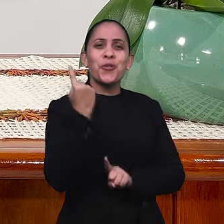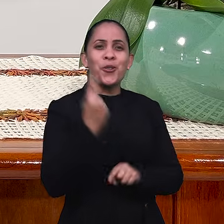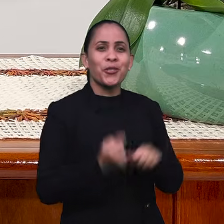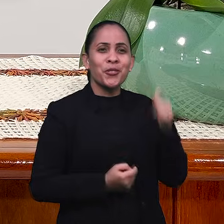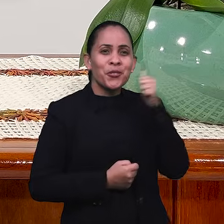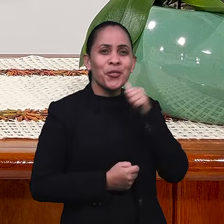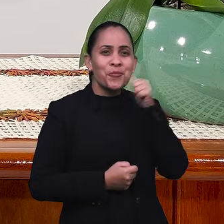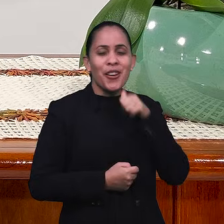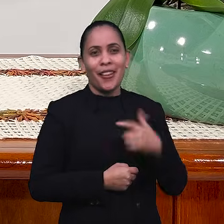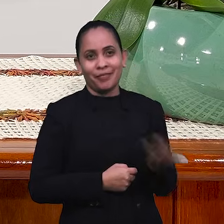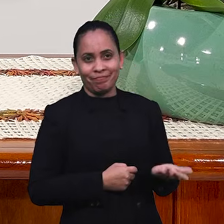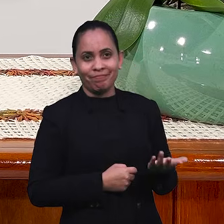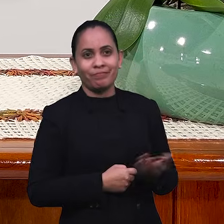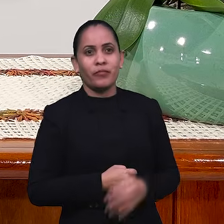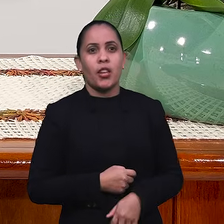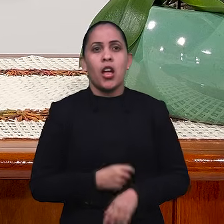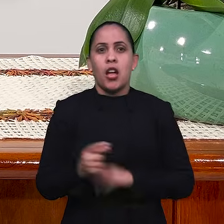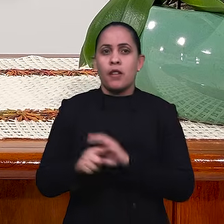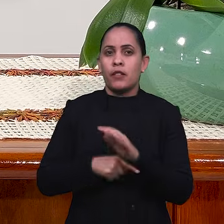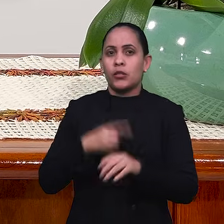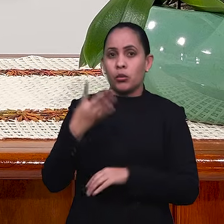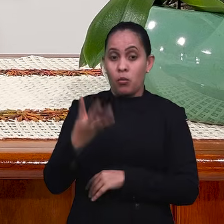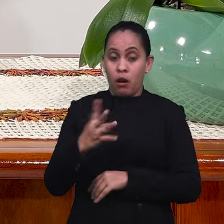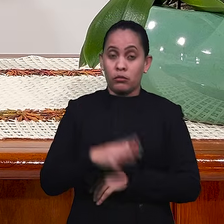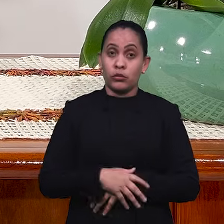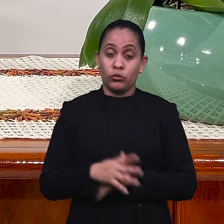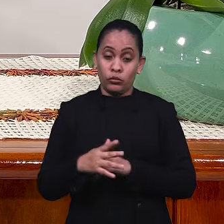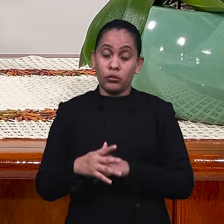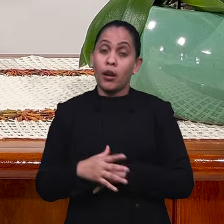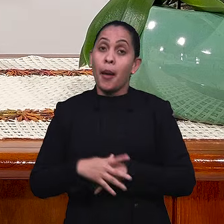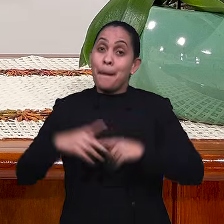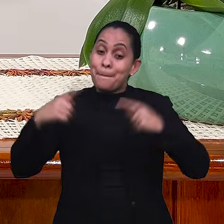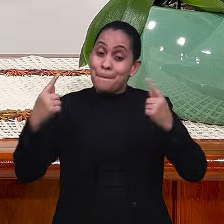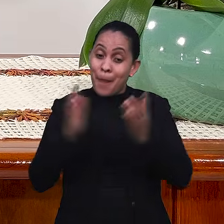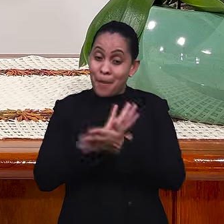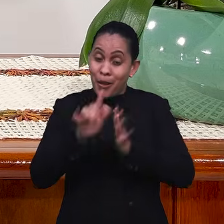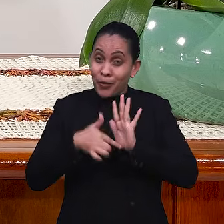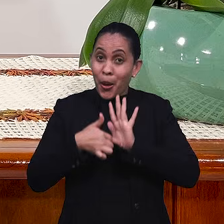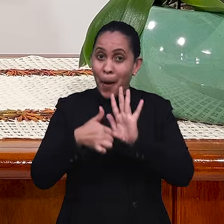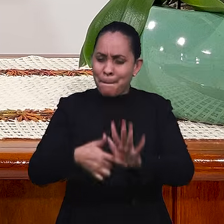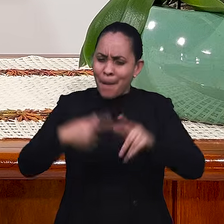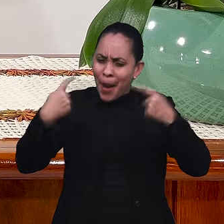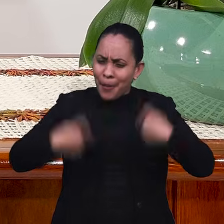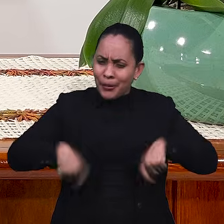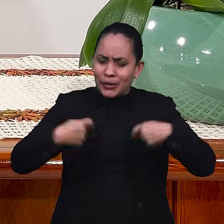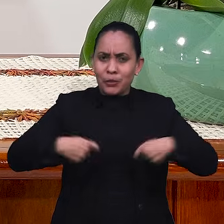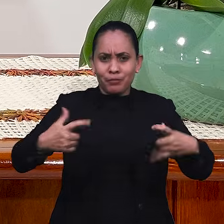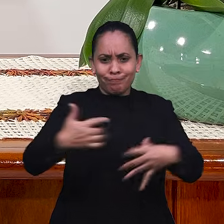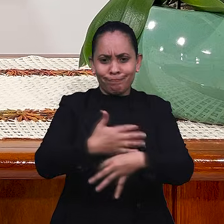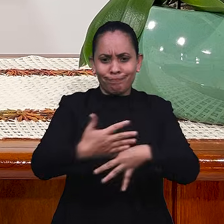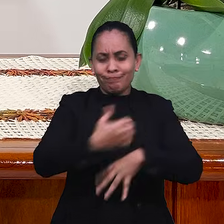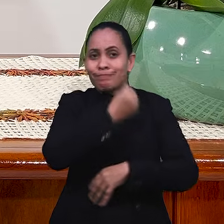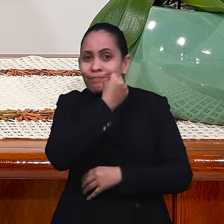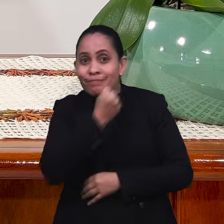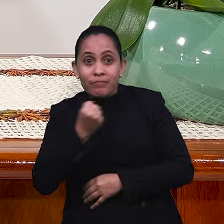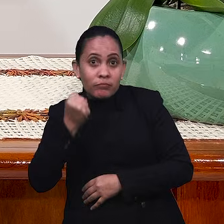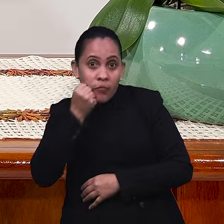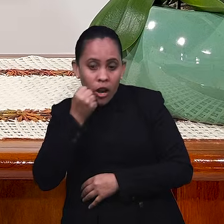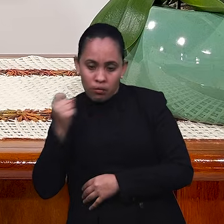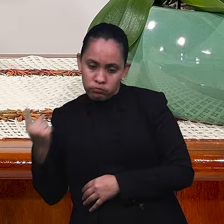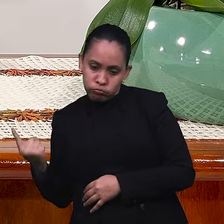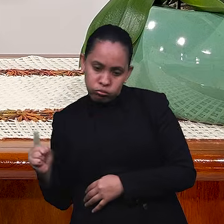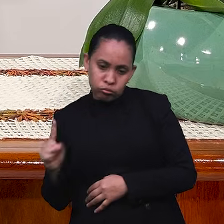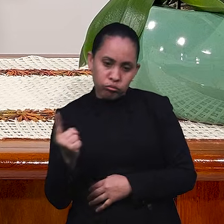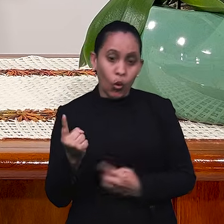no capítulo 4, verso 4, que era necessário passar por Samaria. Esse era necessário, não era que era o